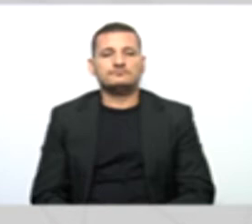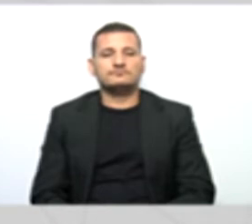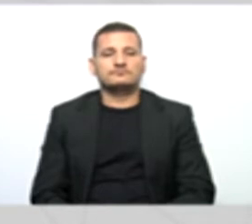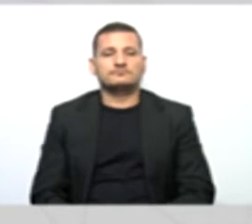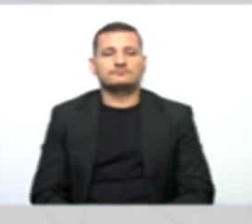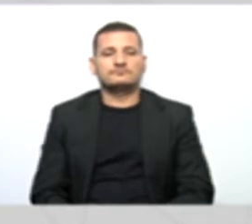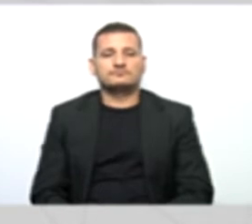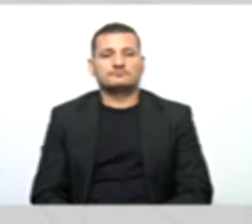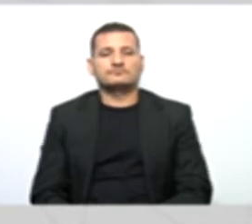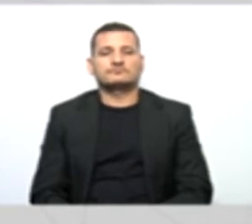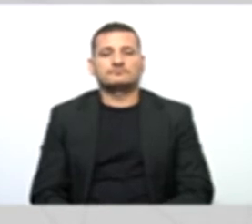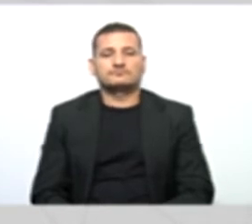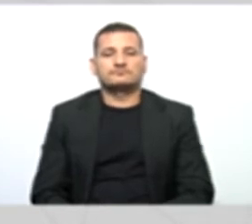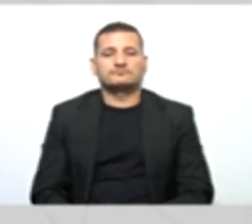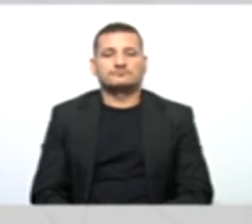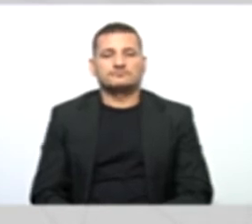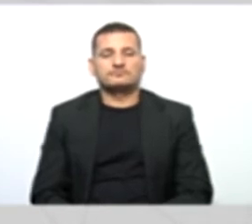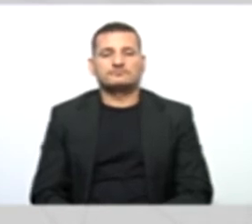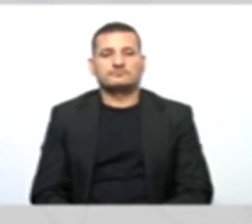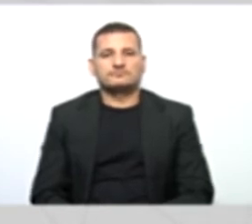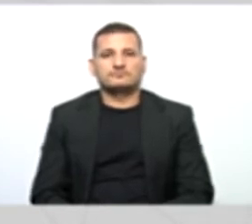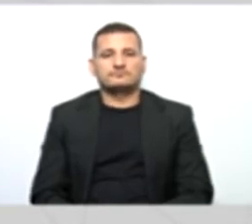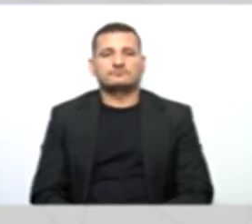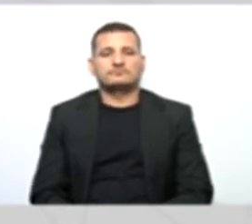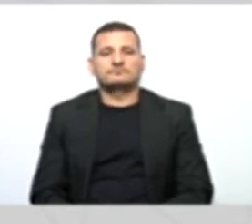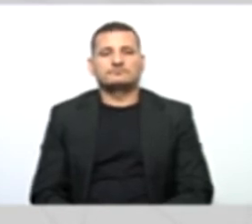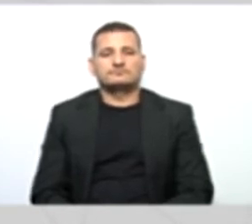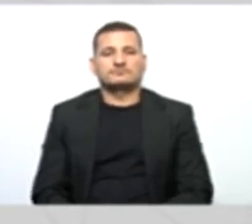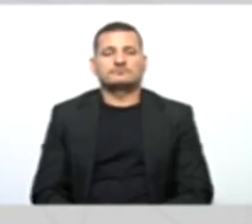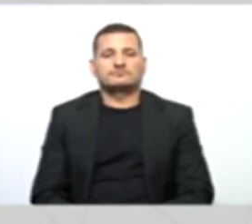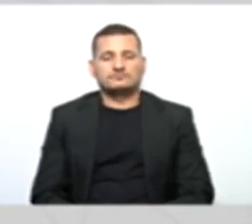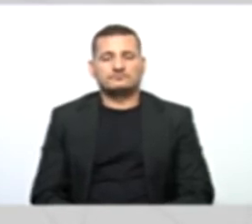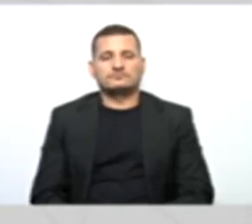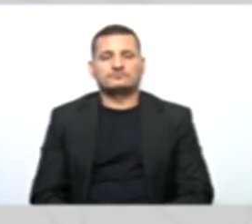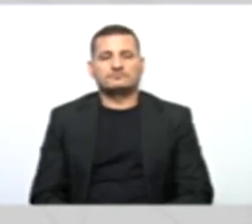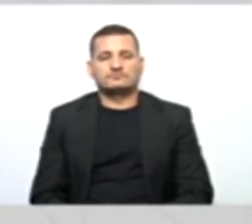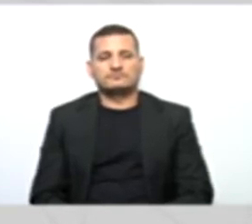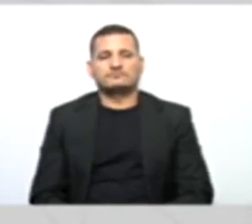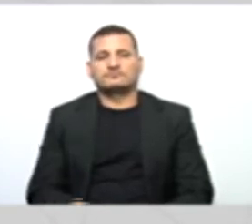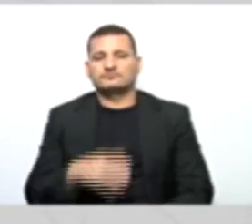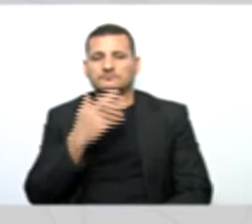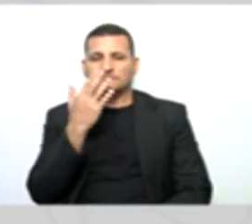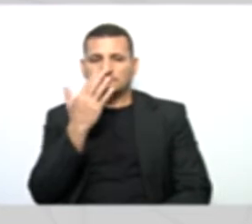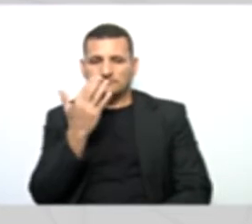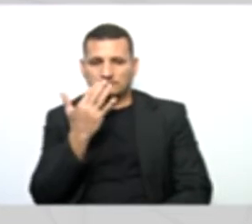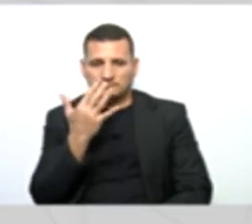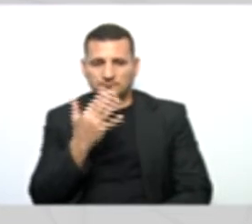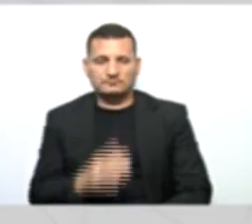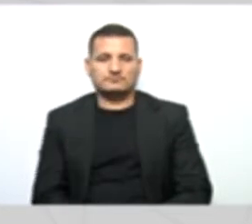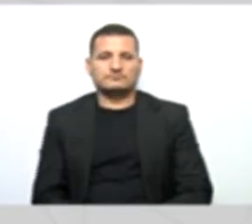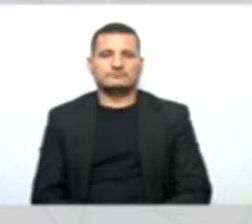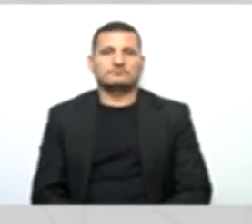muitas pessoas analisam antes de comprar um smartphone. Poderíamos colocar cor,